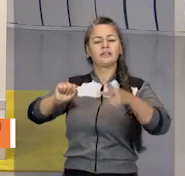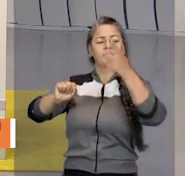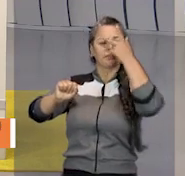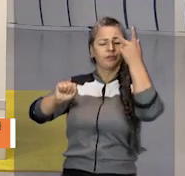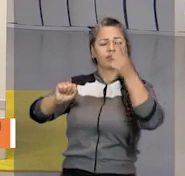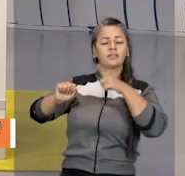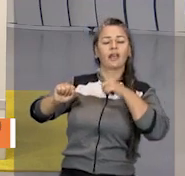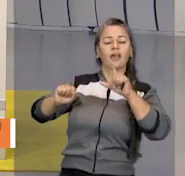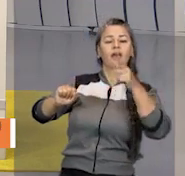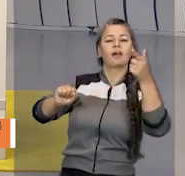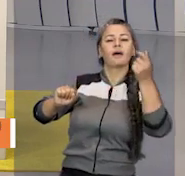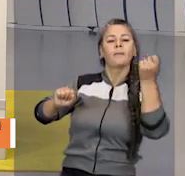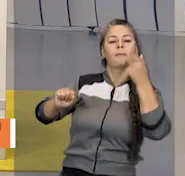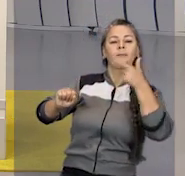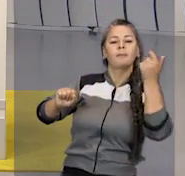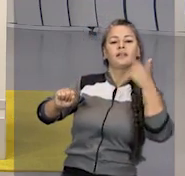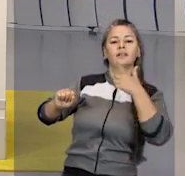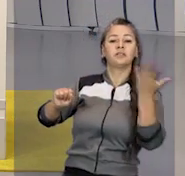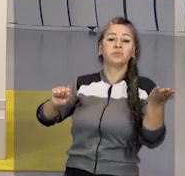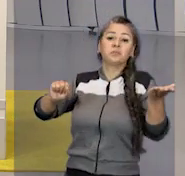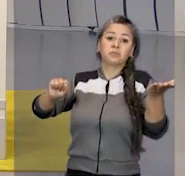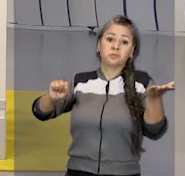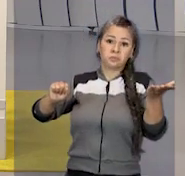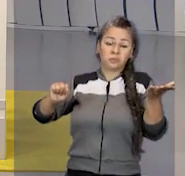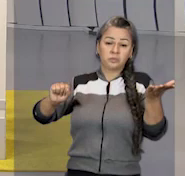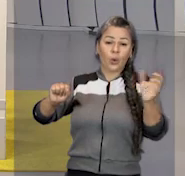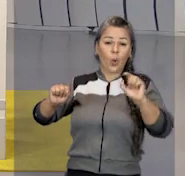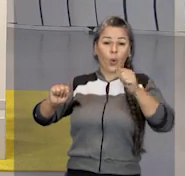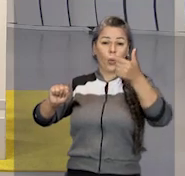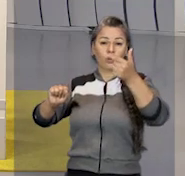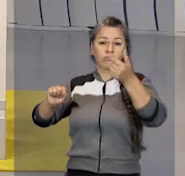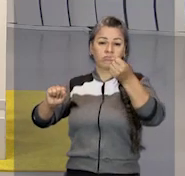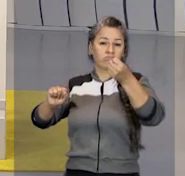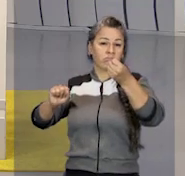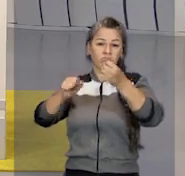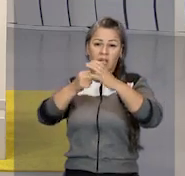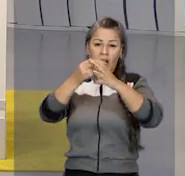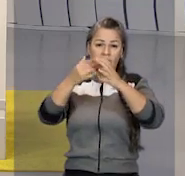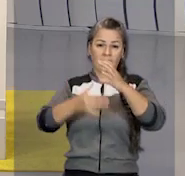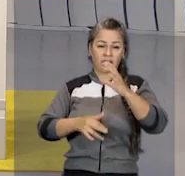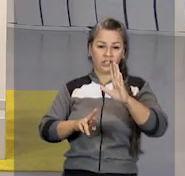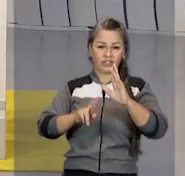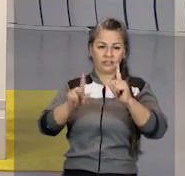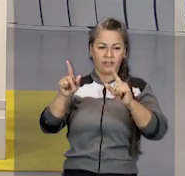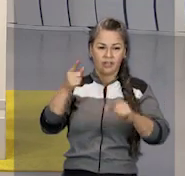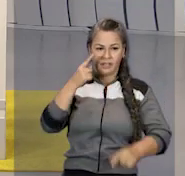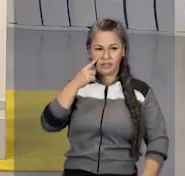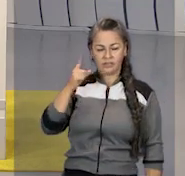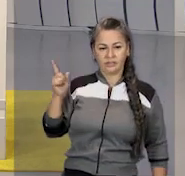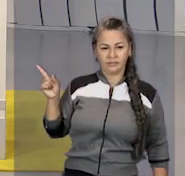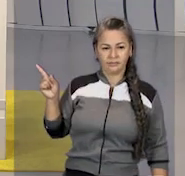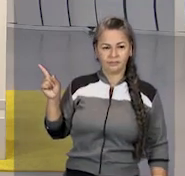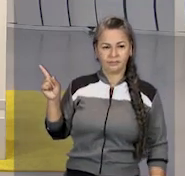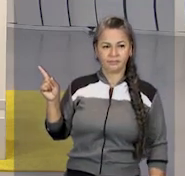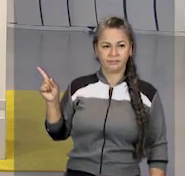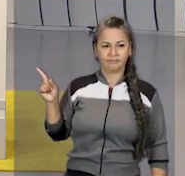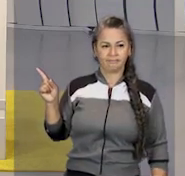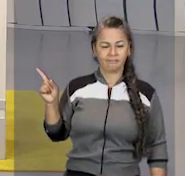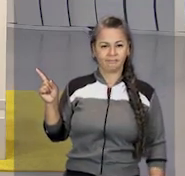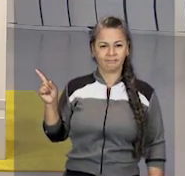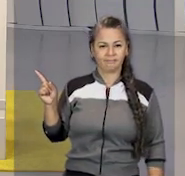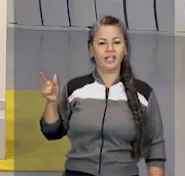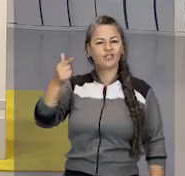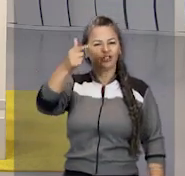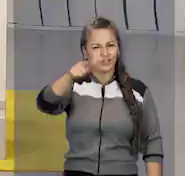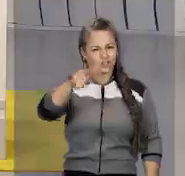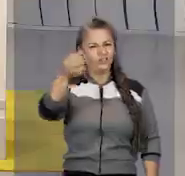como apelido, tal, para tratar as pessoas, mas eu trouxe essa curiosidade, olha só. Olha,